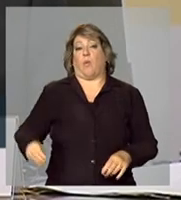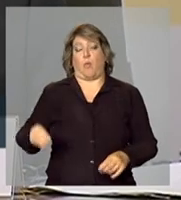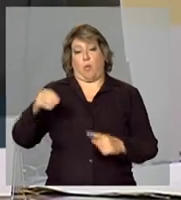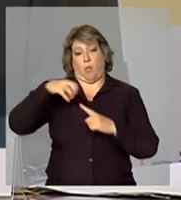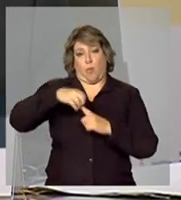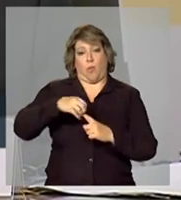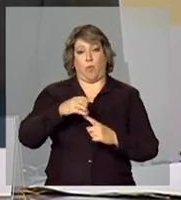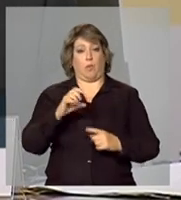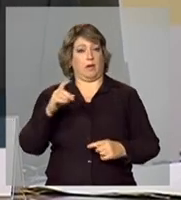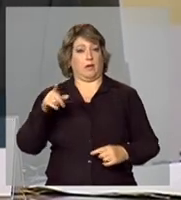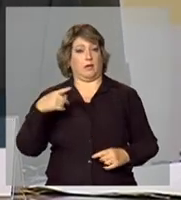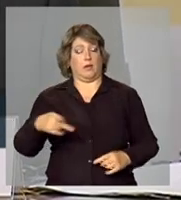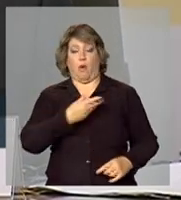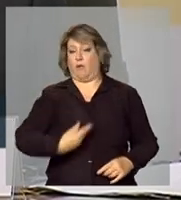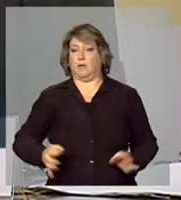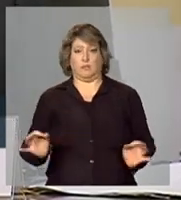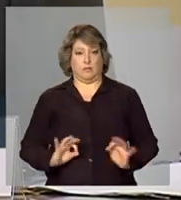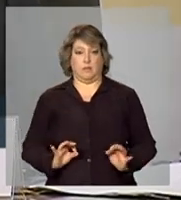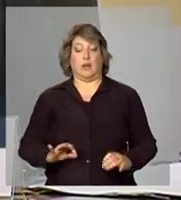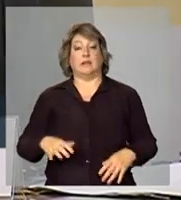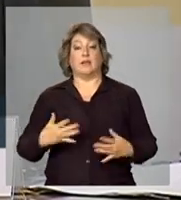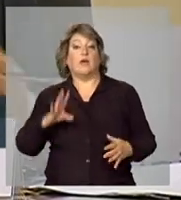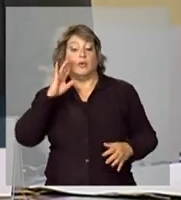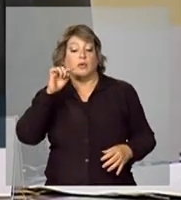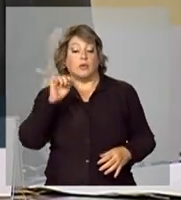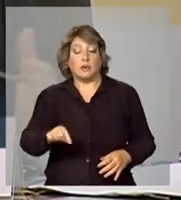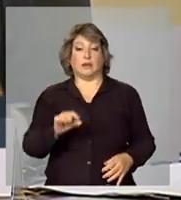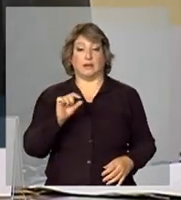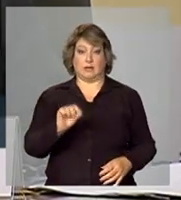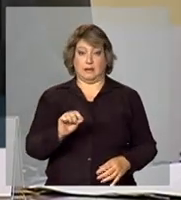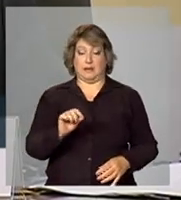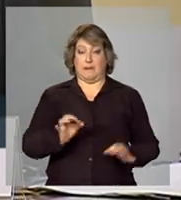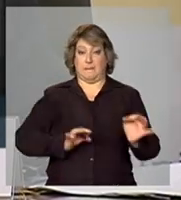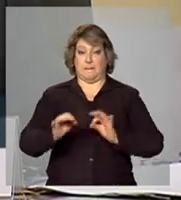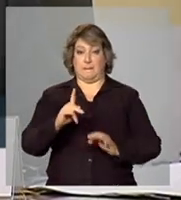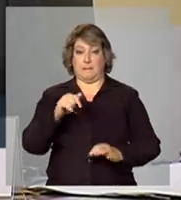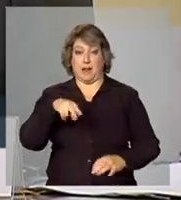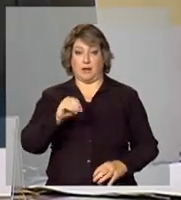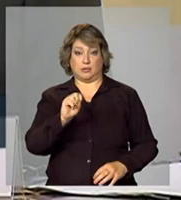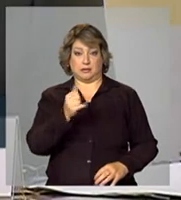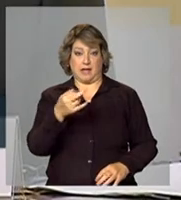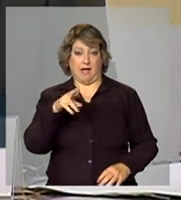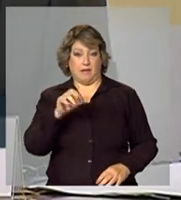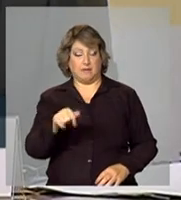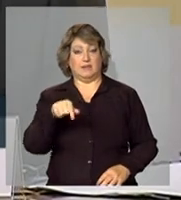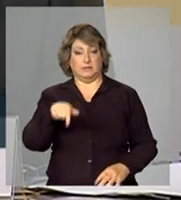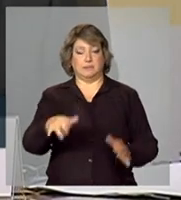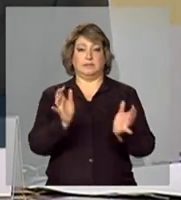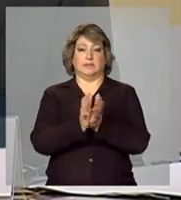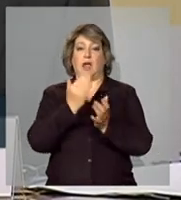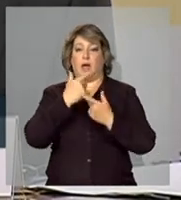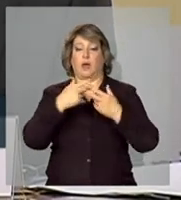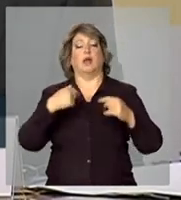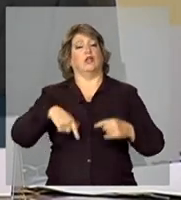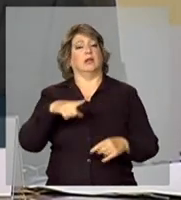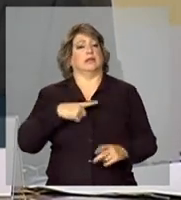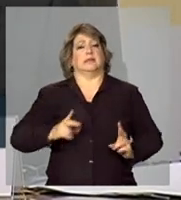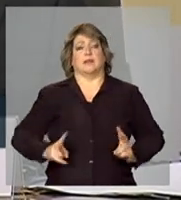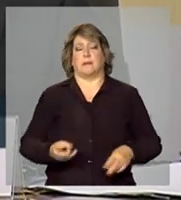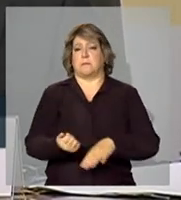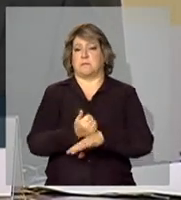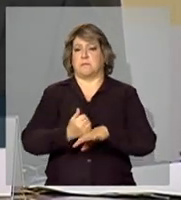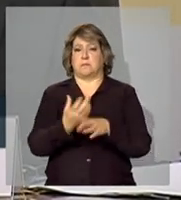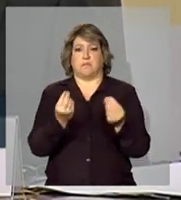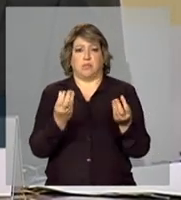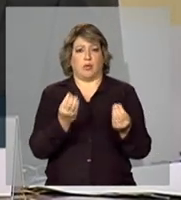onde o governo pode influenciar os alimentos é com plano Safra e nós sempre tivemos os melhores planos afros